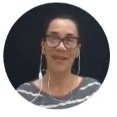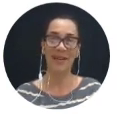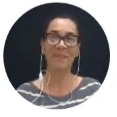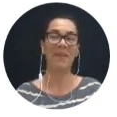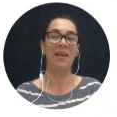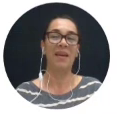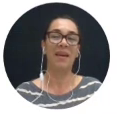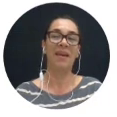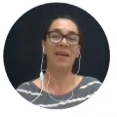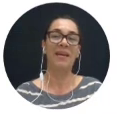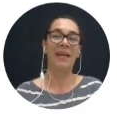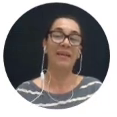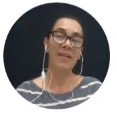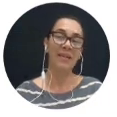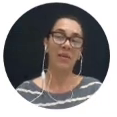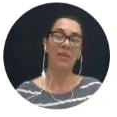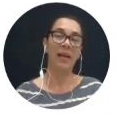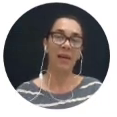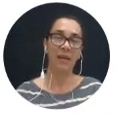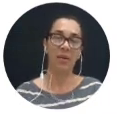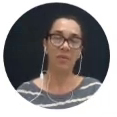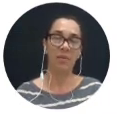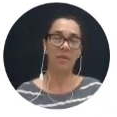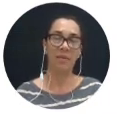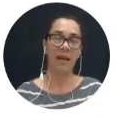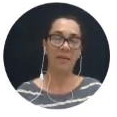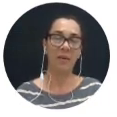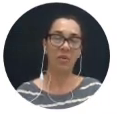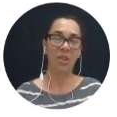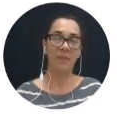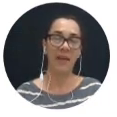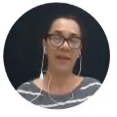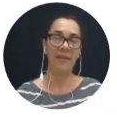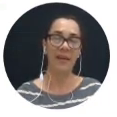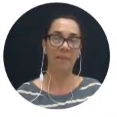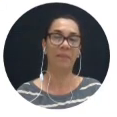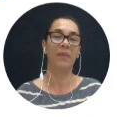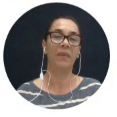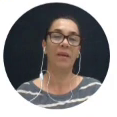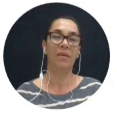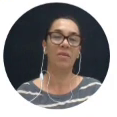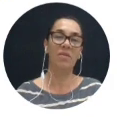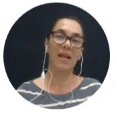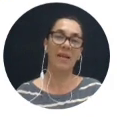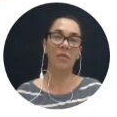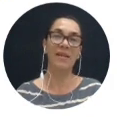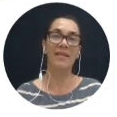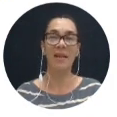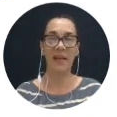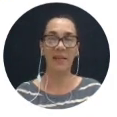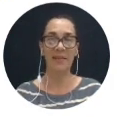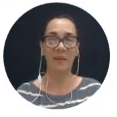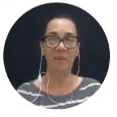todos nós, né? Então assim o tema que nós vamos tratar hoje é esse aqui. Nós vamos falar